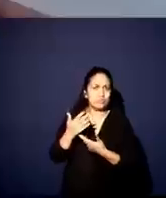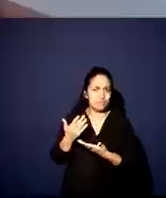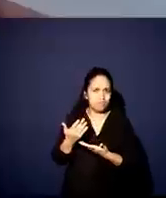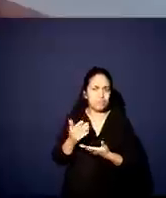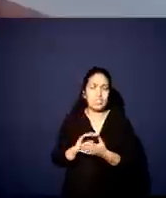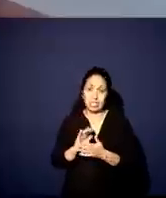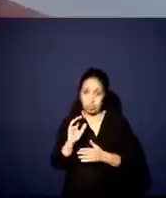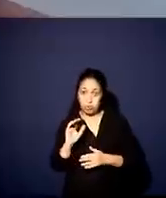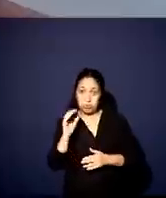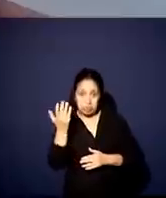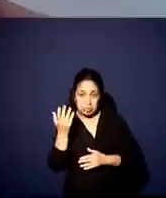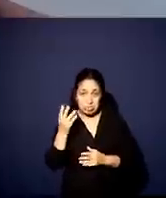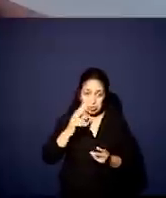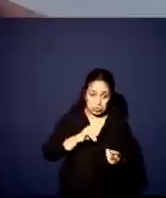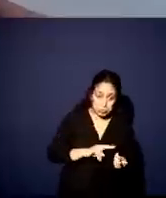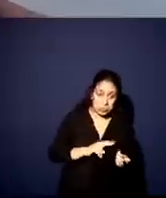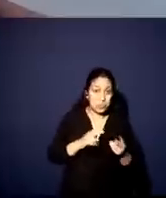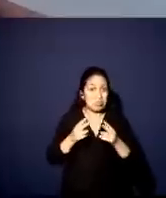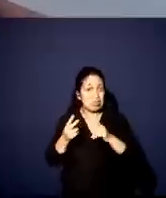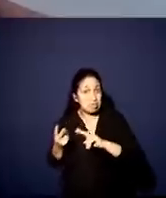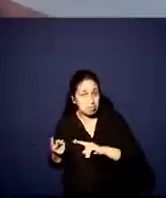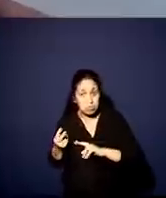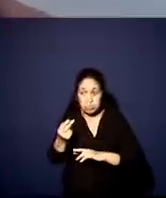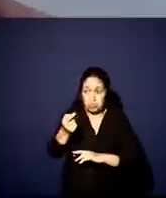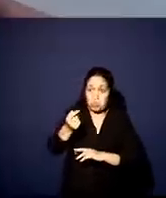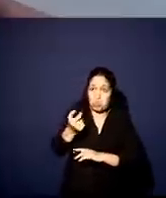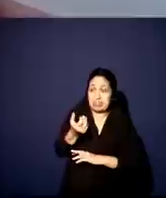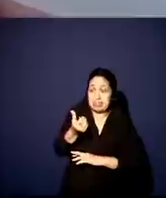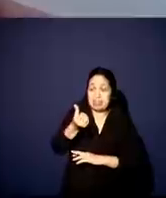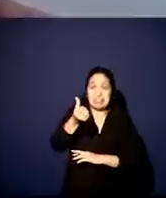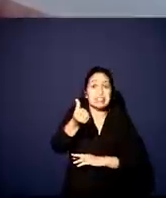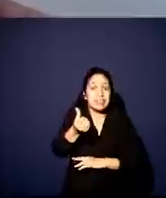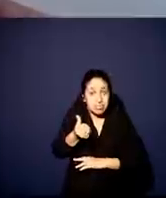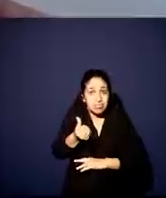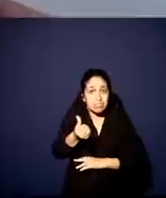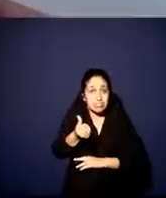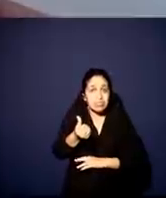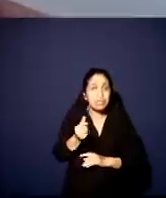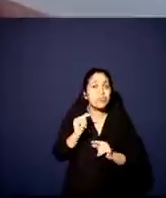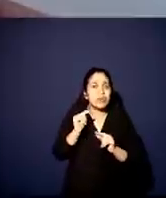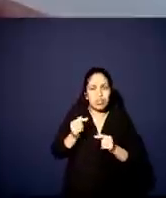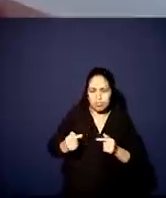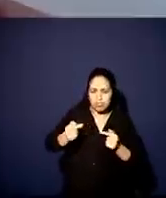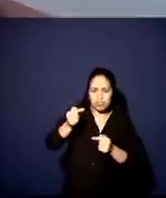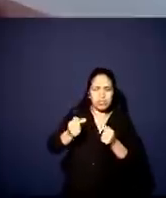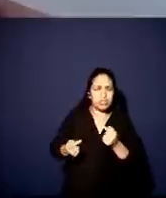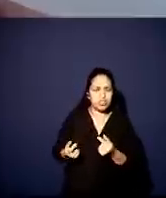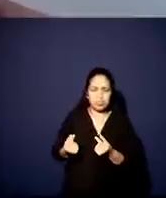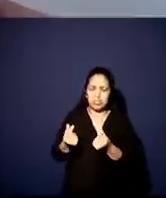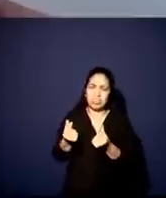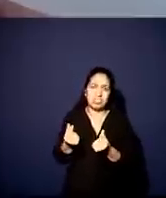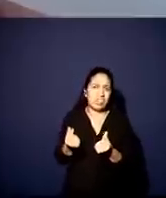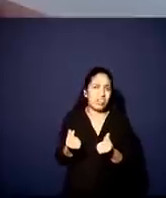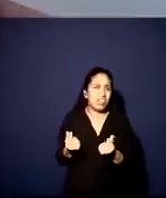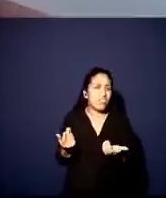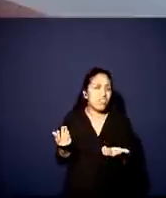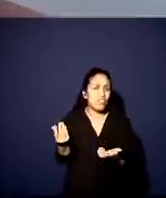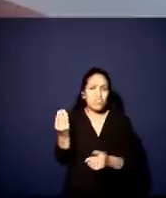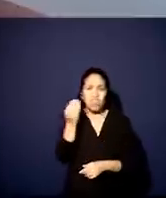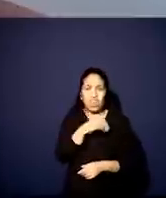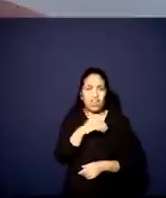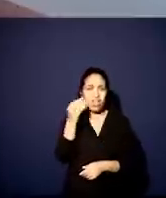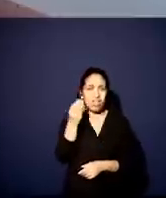câmbio, que quase chegou a 6 naquela época, foi derivado por uma política monetária extremamente frouxa no Brasil,